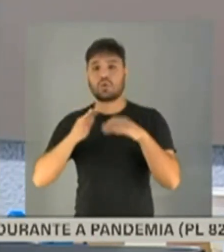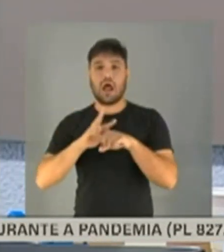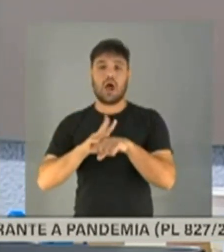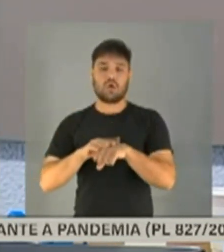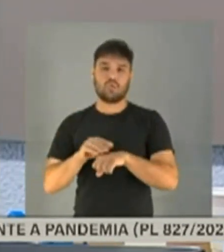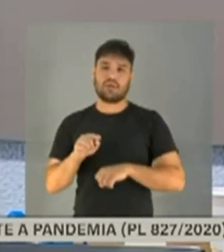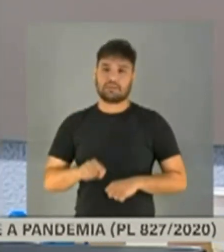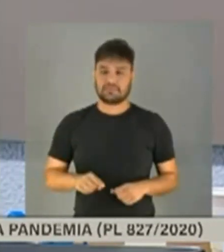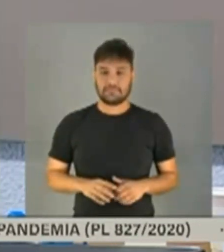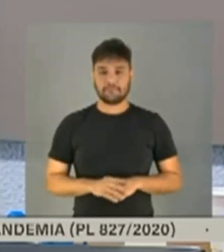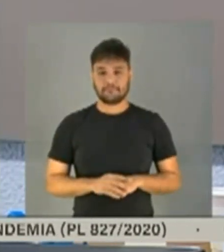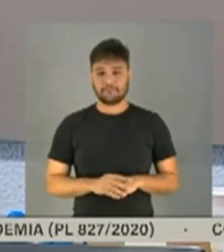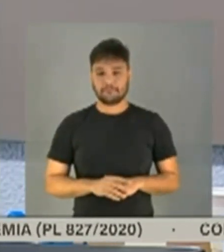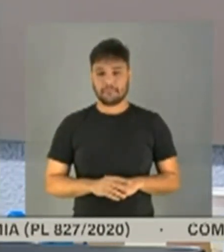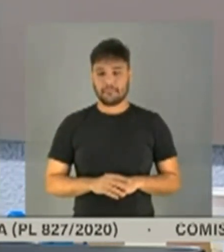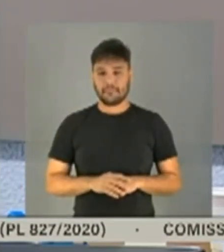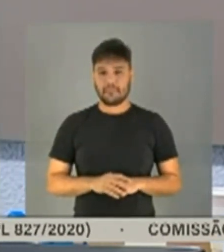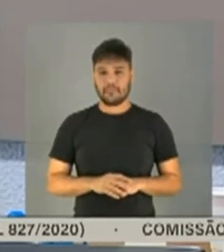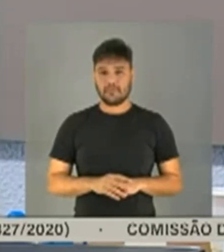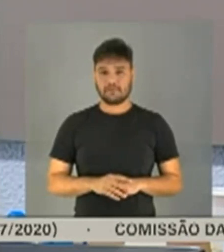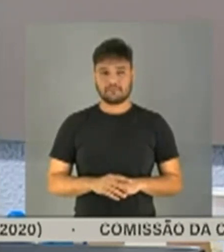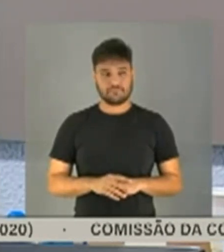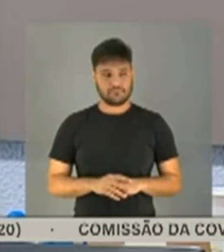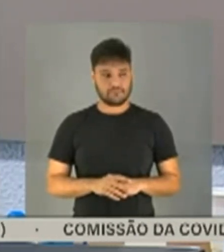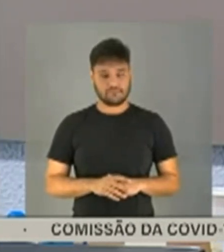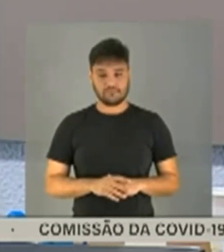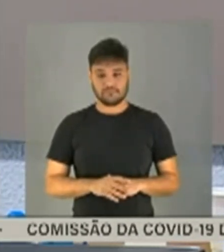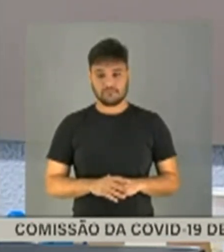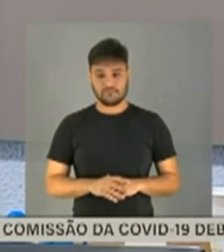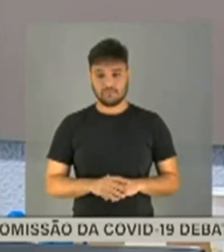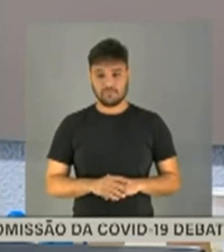história natural da doença não tratada. Então, não